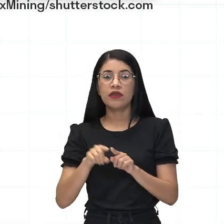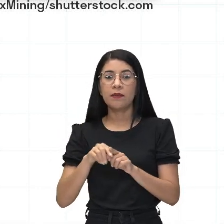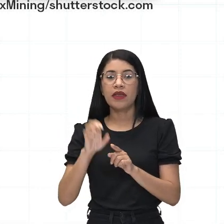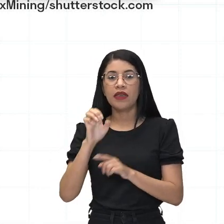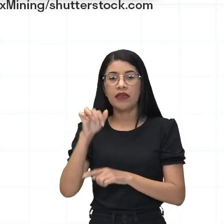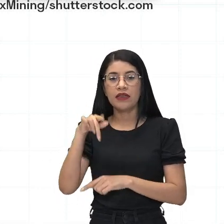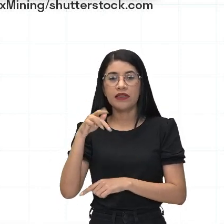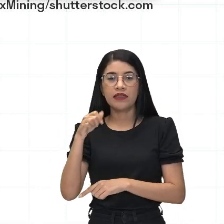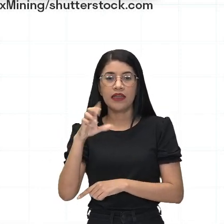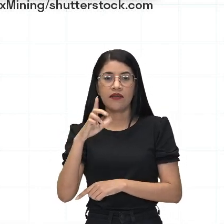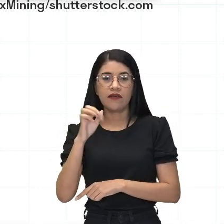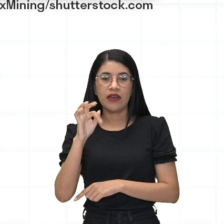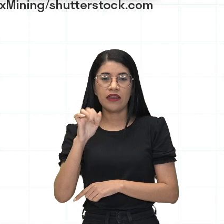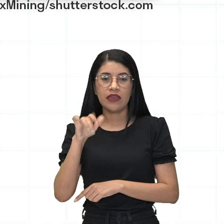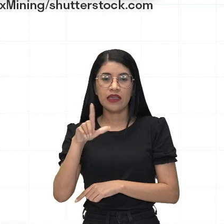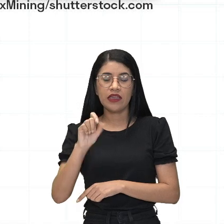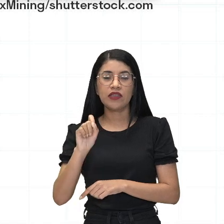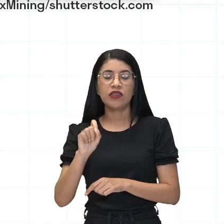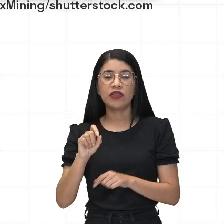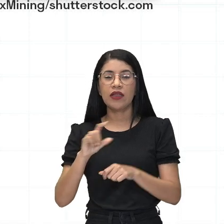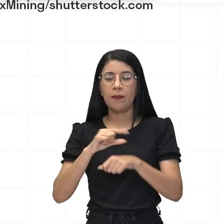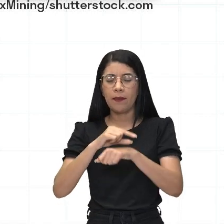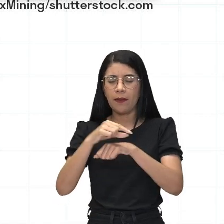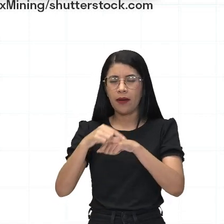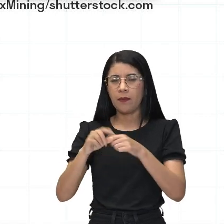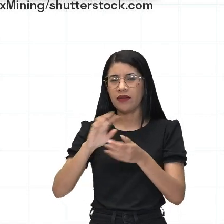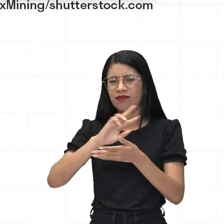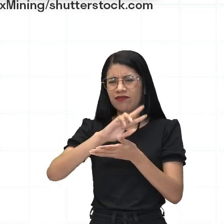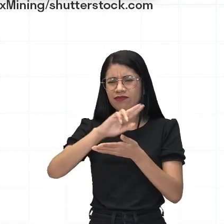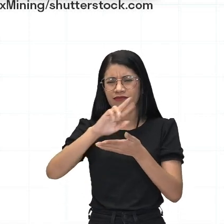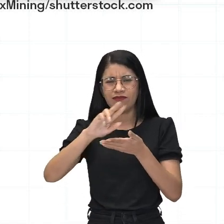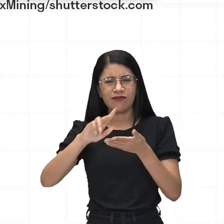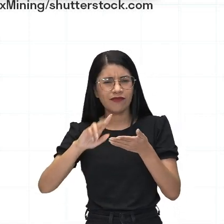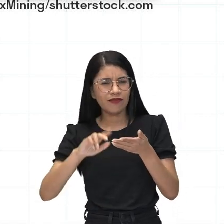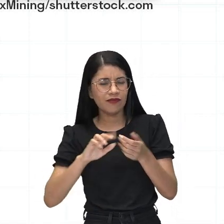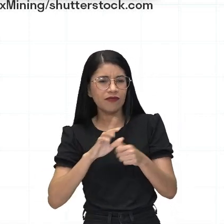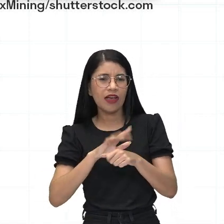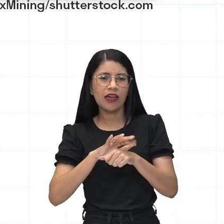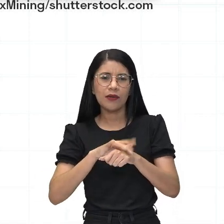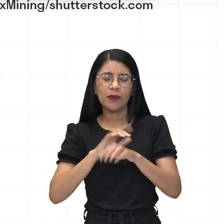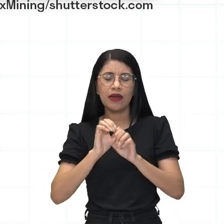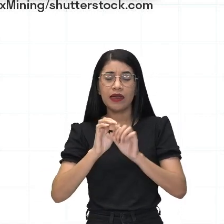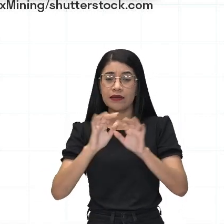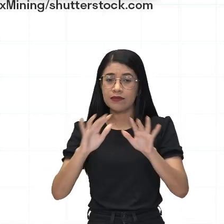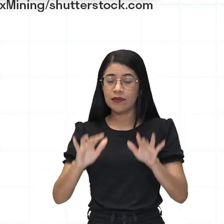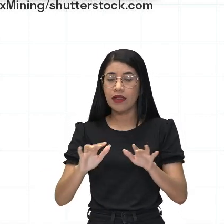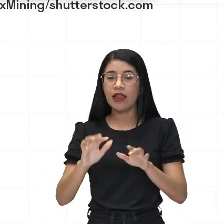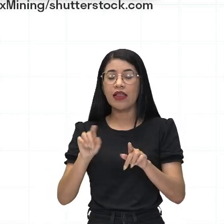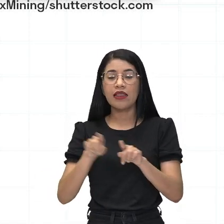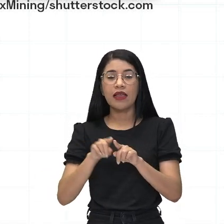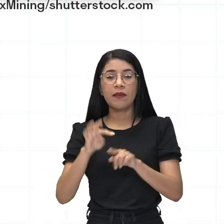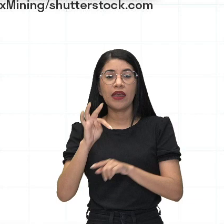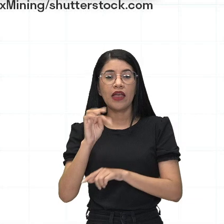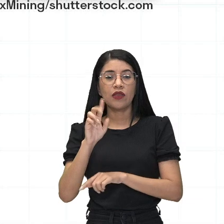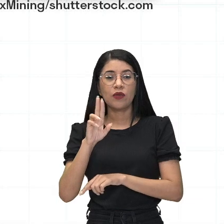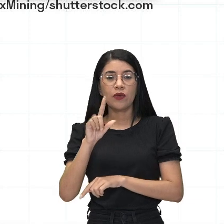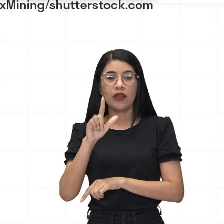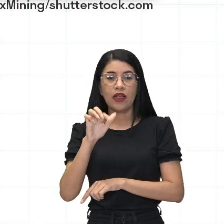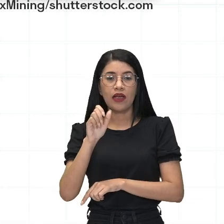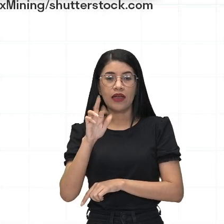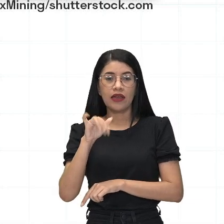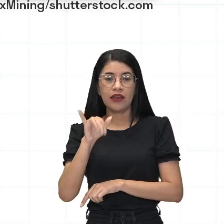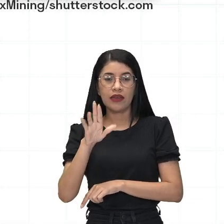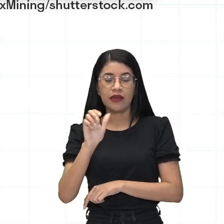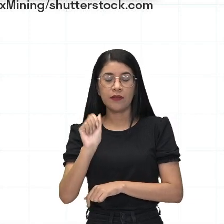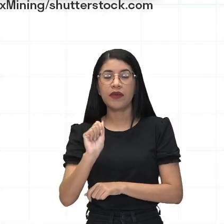transmitida por carrapato, então são inúmeras doenças, e a tularemia. Essa tularemia, gente, é uma